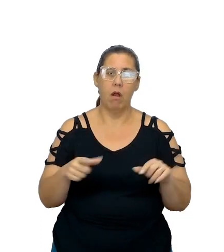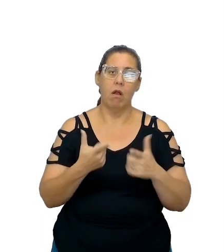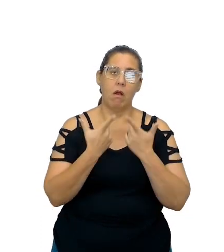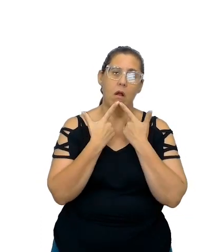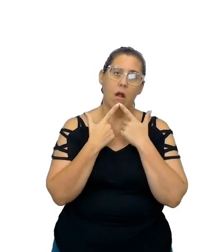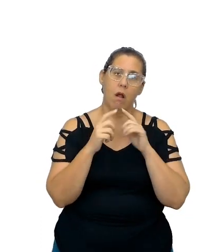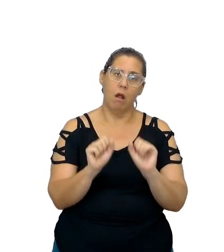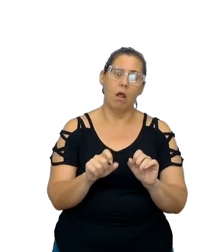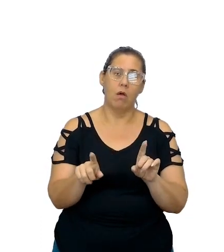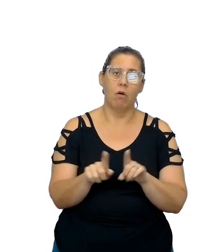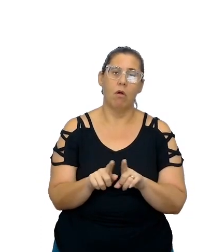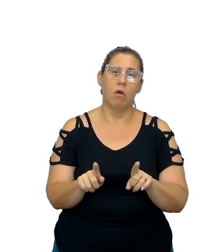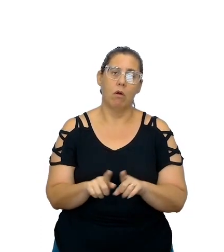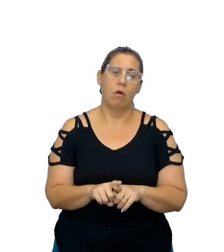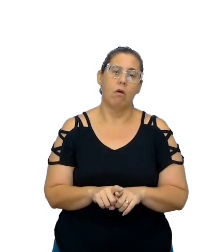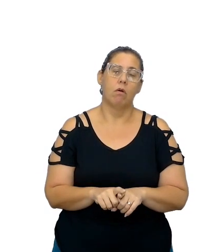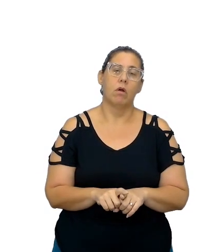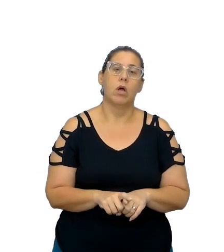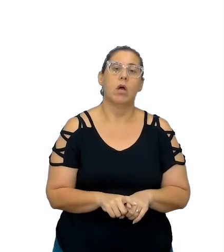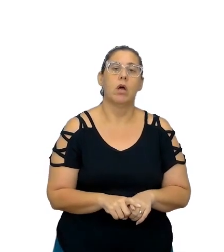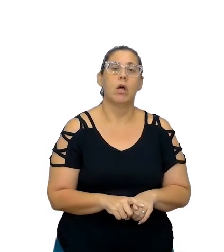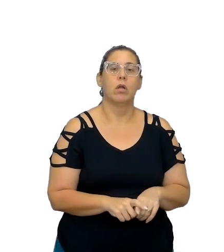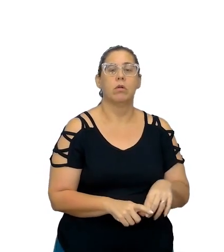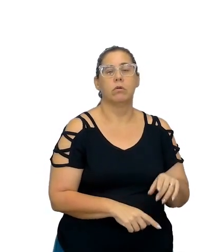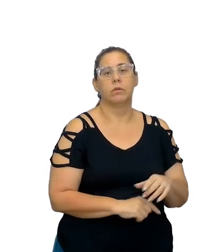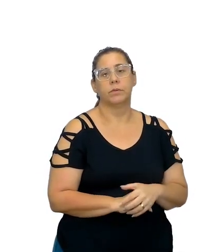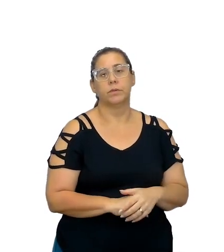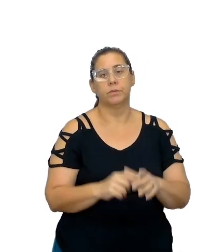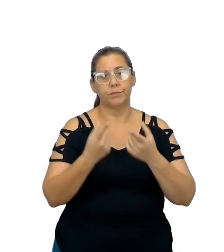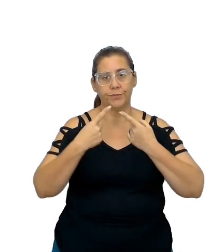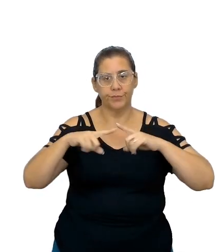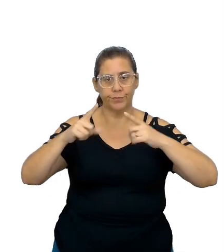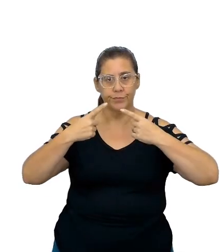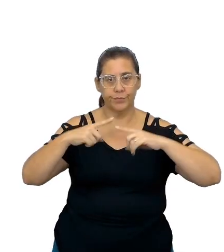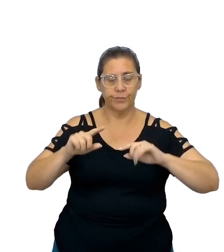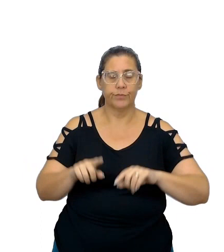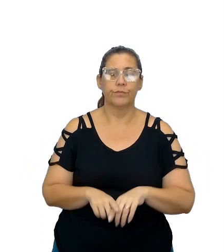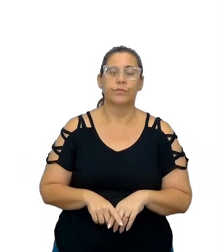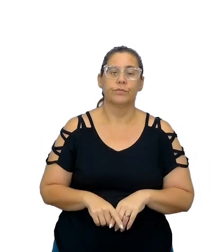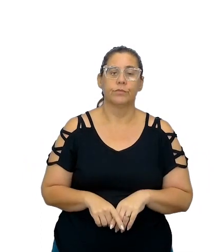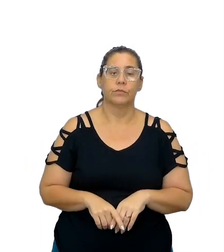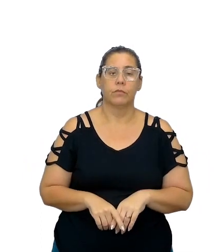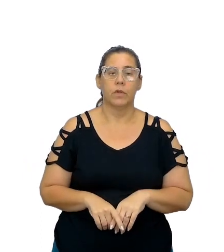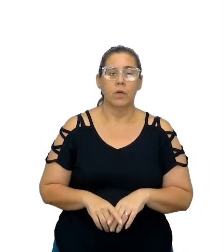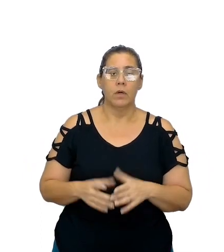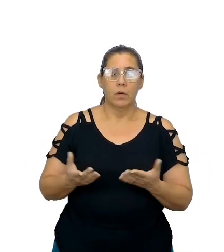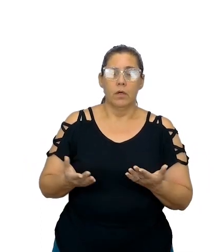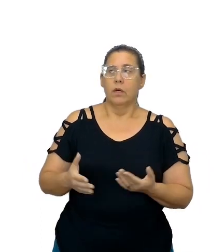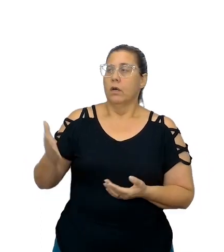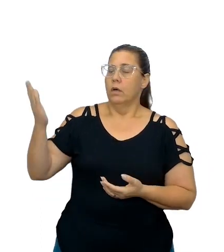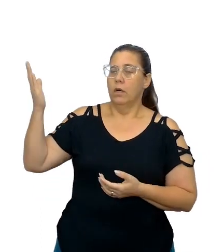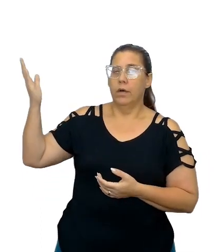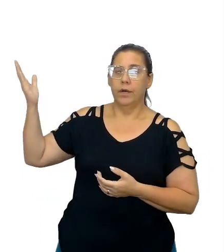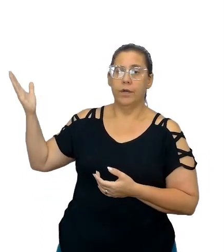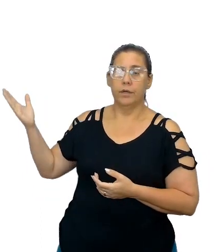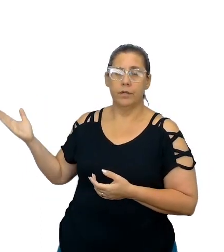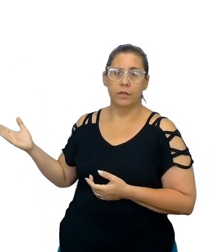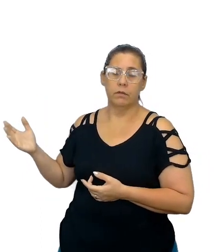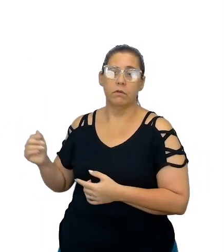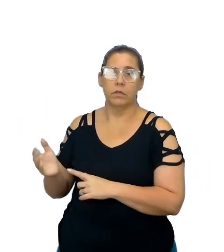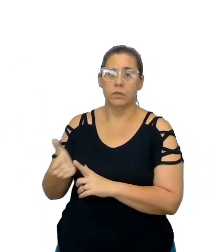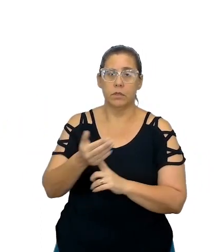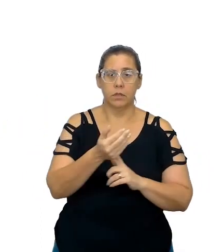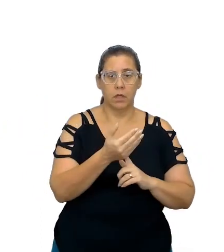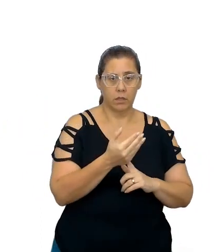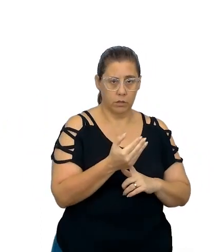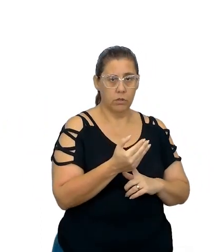e discursos. Já falando do currículo em ação do ensino médio, vamos falar um pouquinho das tecnologias